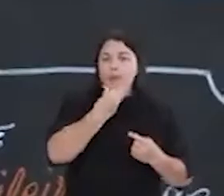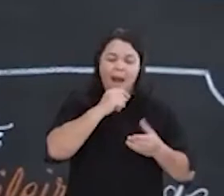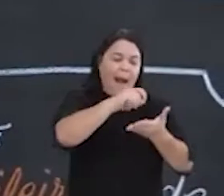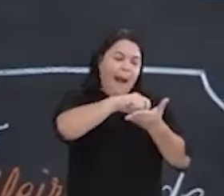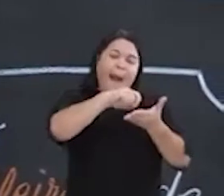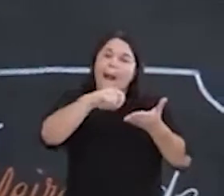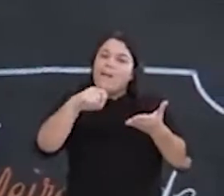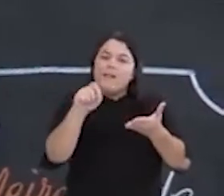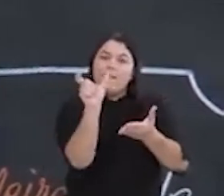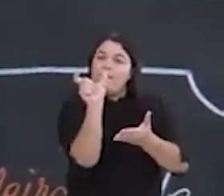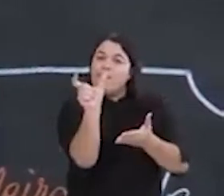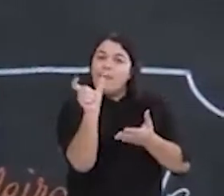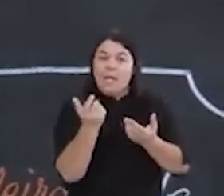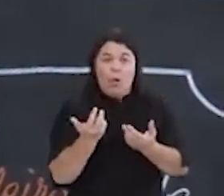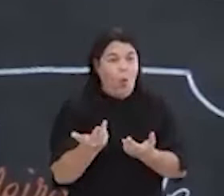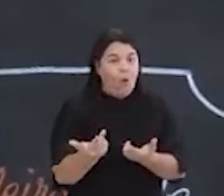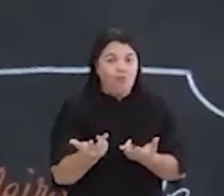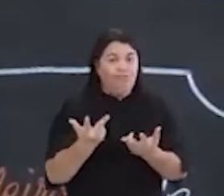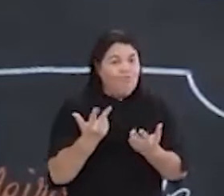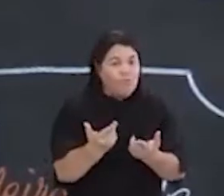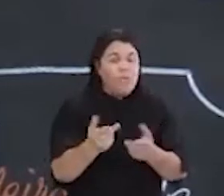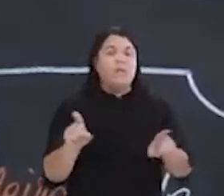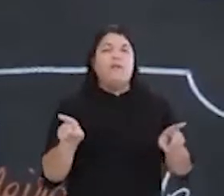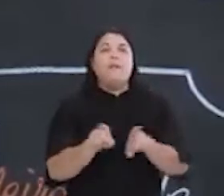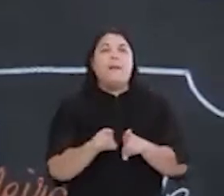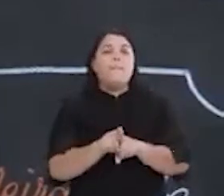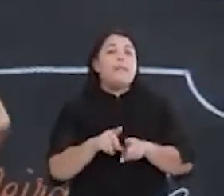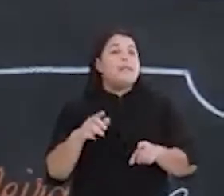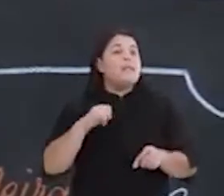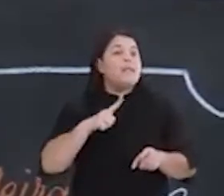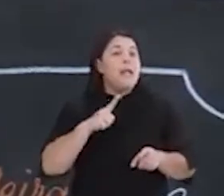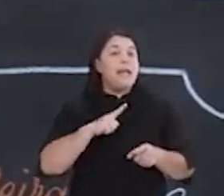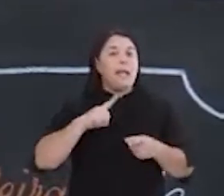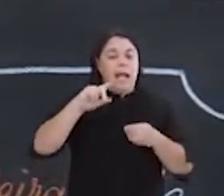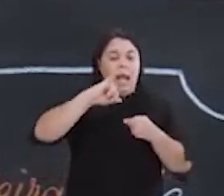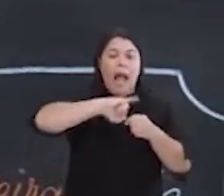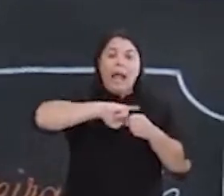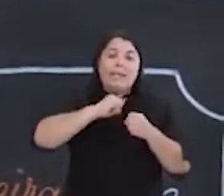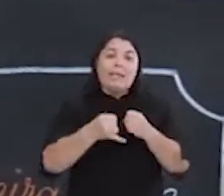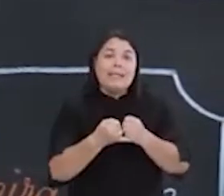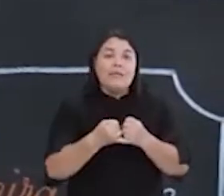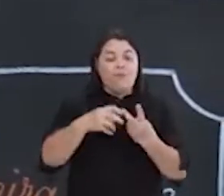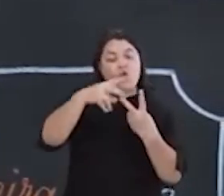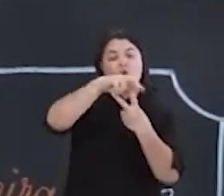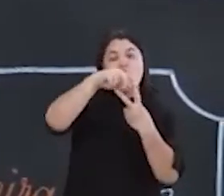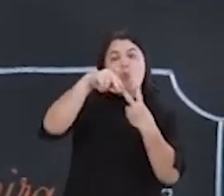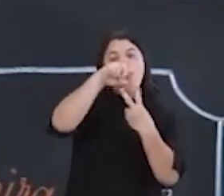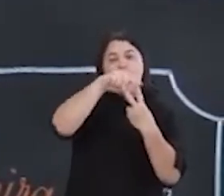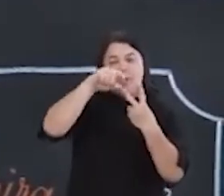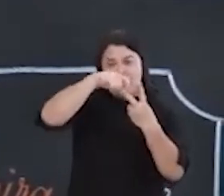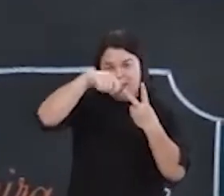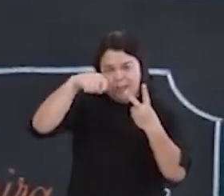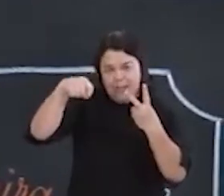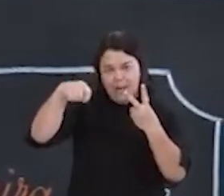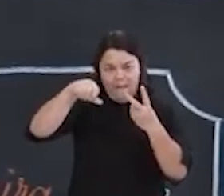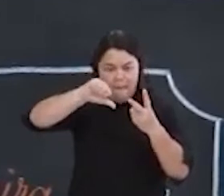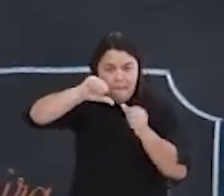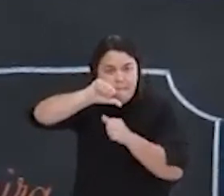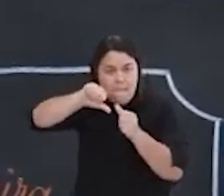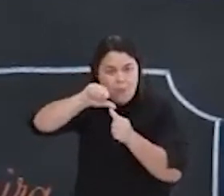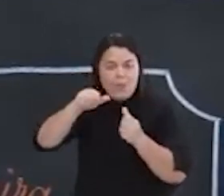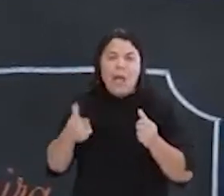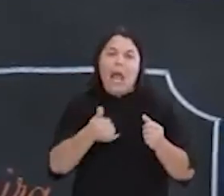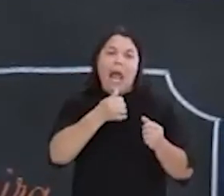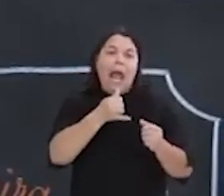feminino. Existem também os adjetivos biformes, que são os que apresentam mais de uma forma. Por exemplo, o adjetivo bondoso, que ele é usado